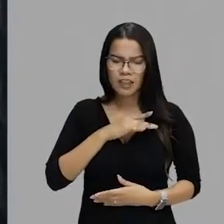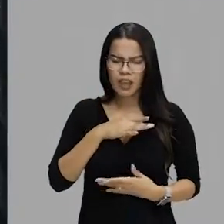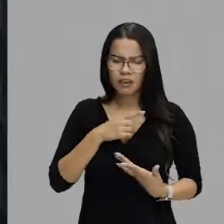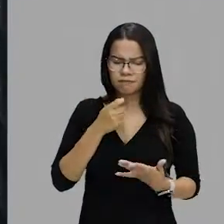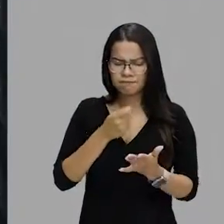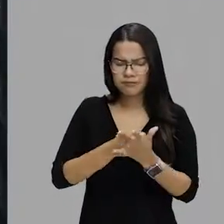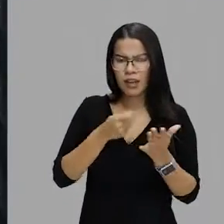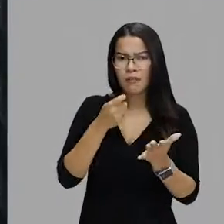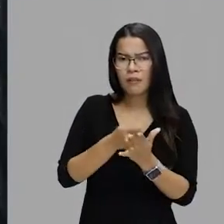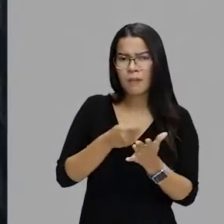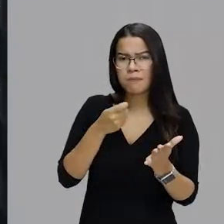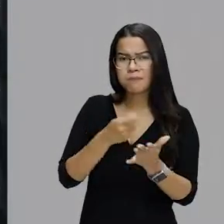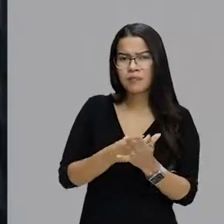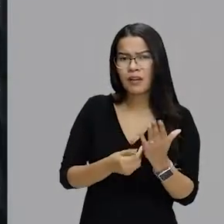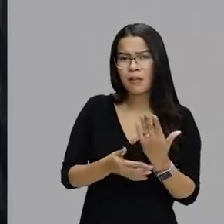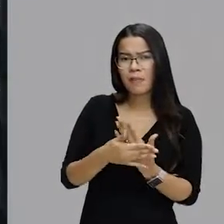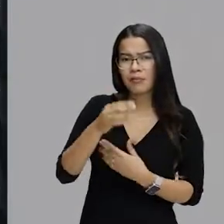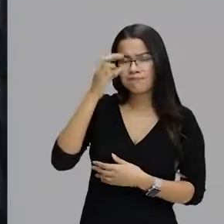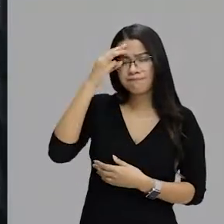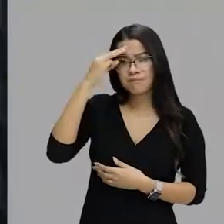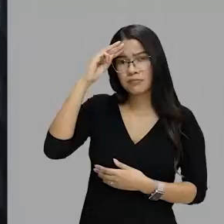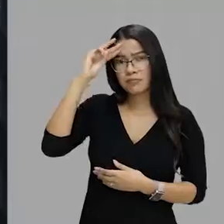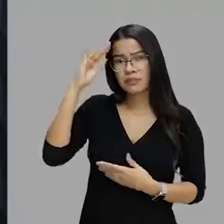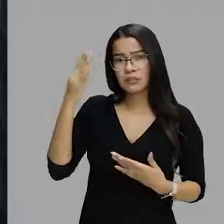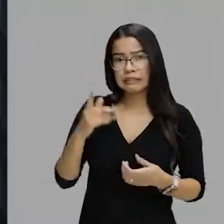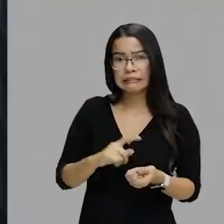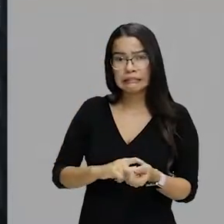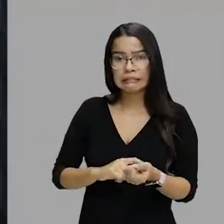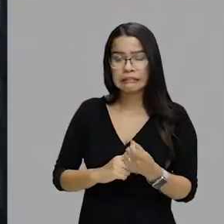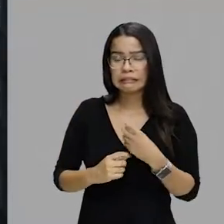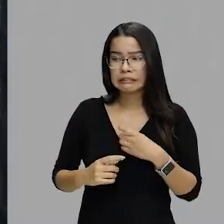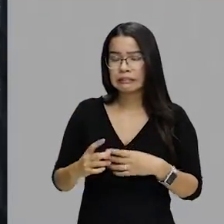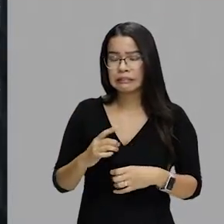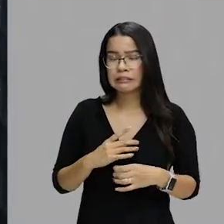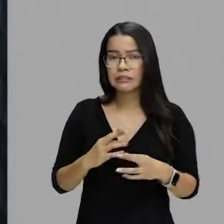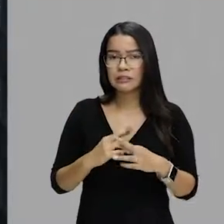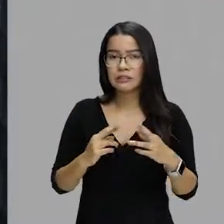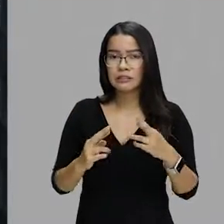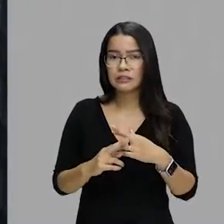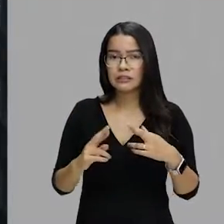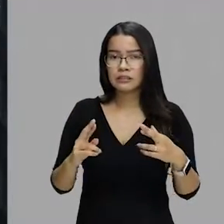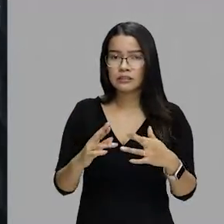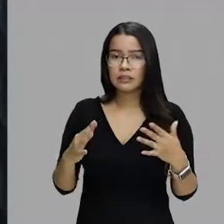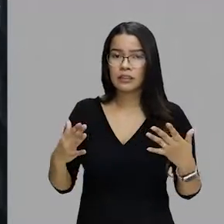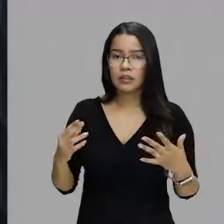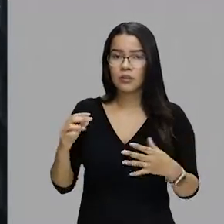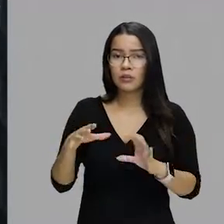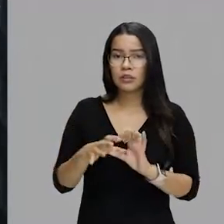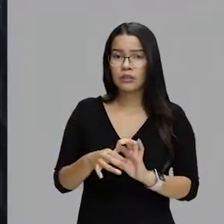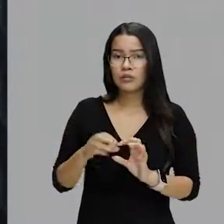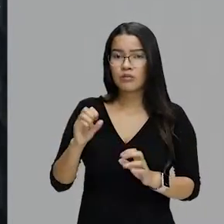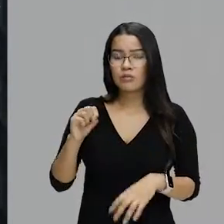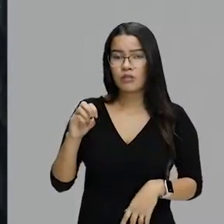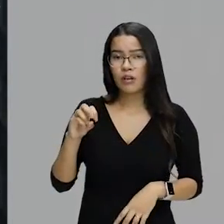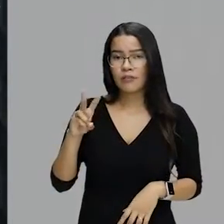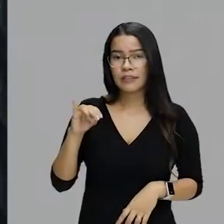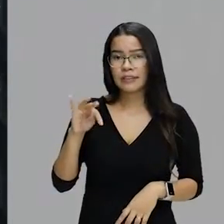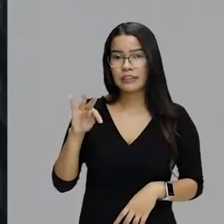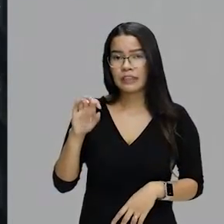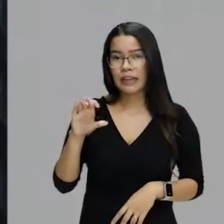As tensões em relação à União Soviética se exacerbaram. As tensões acabaram se